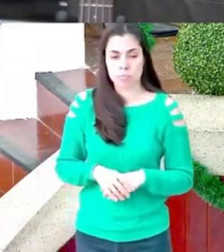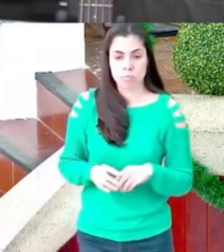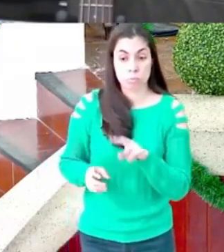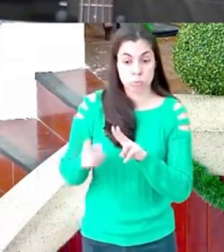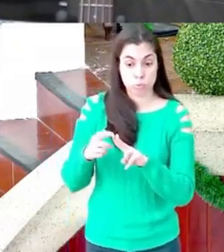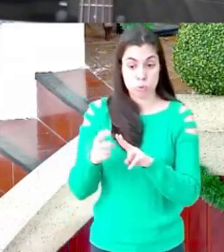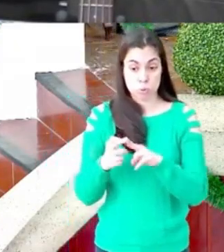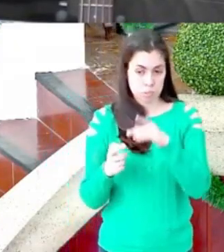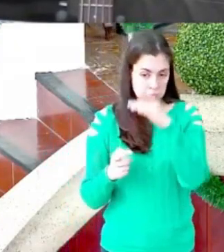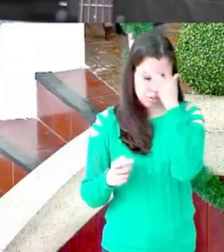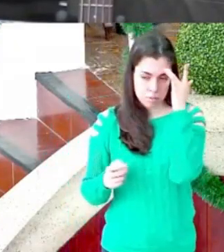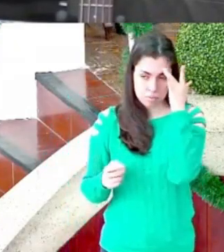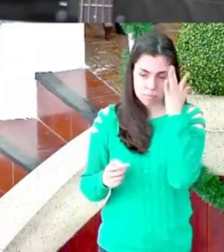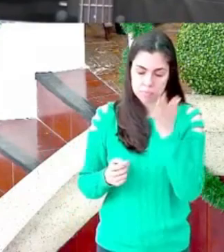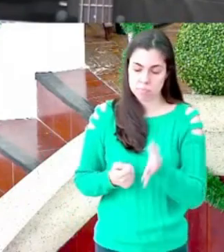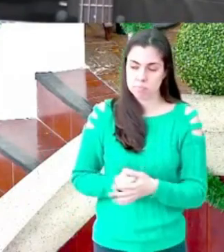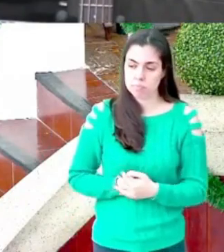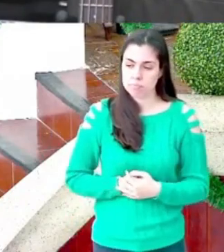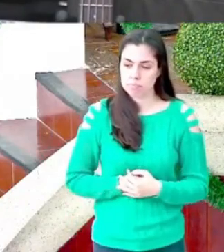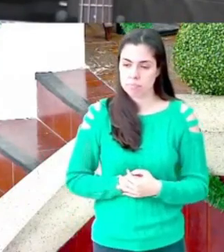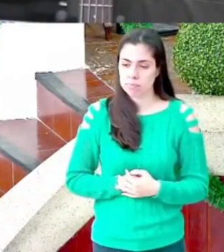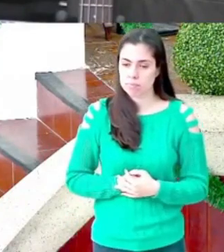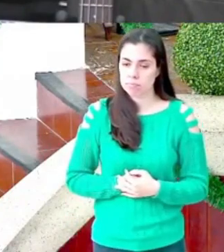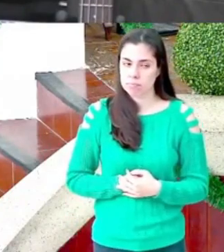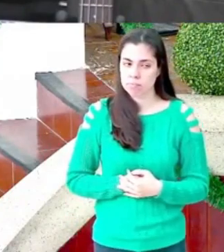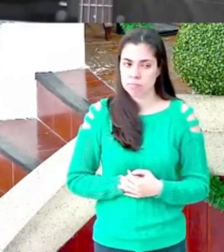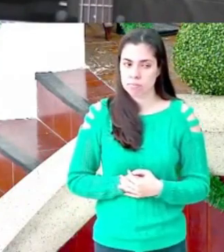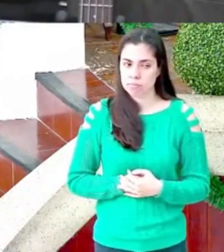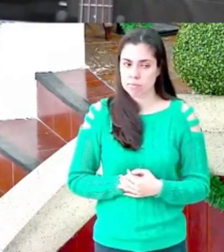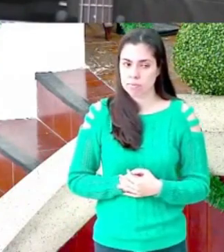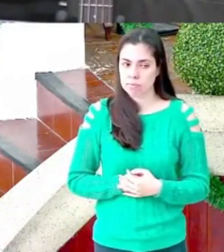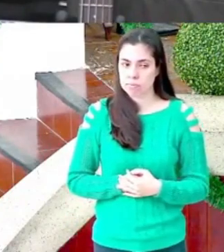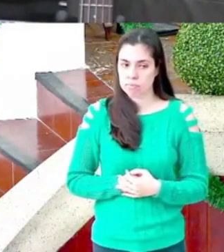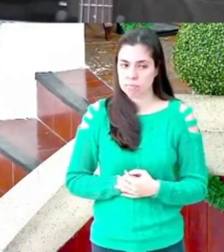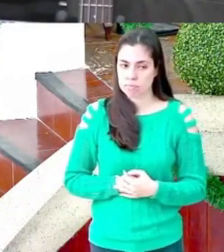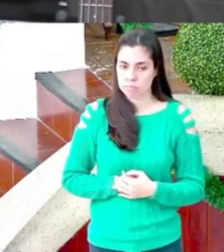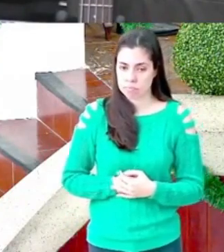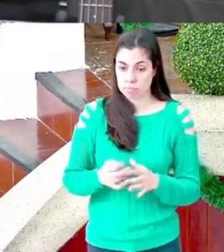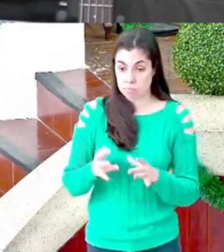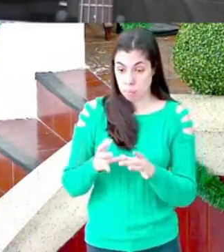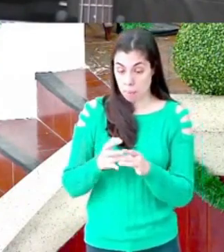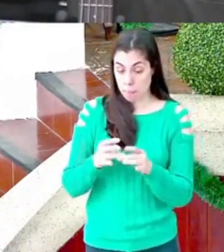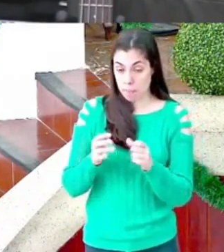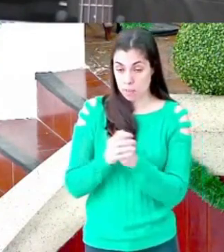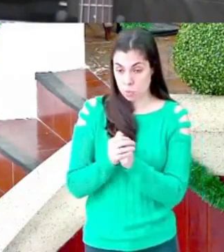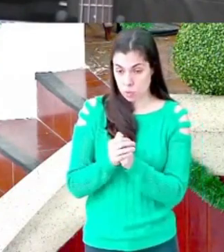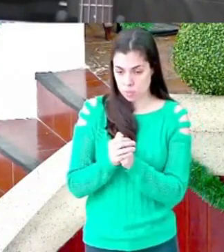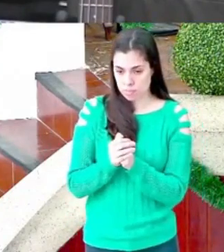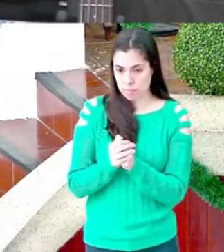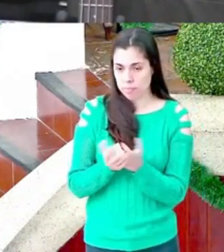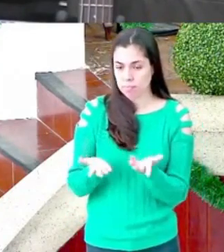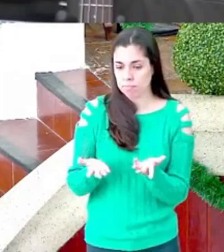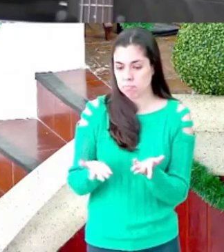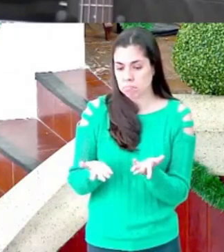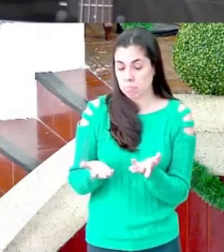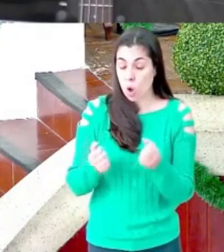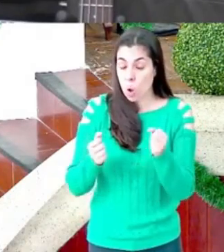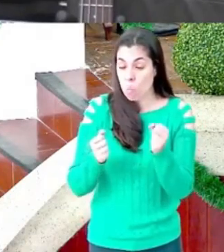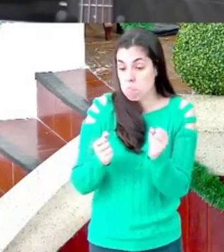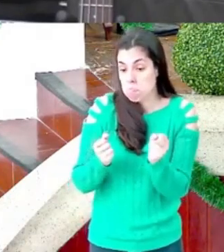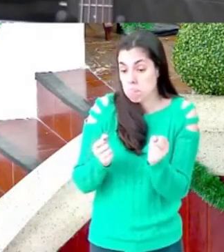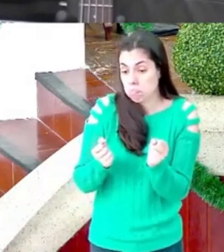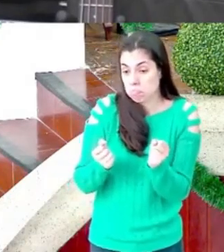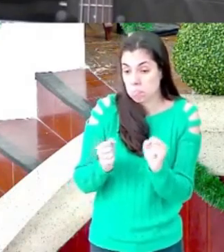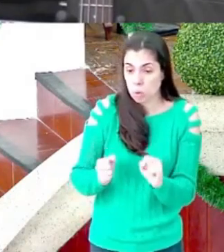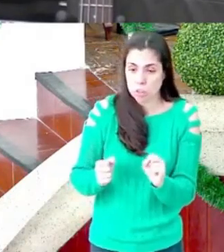status. Mas nem todas as pessoas se casam com este interesse por trás. Algumas